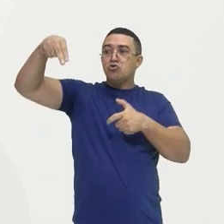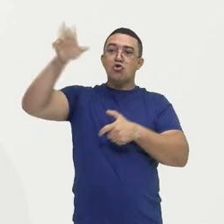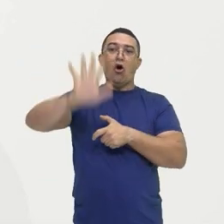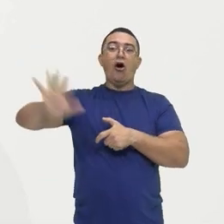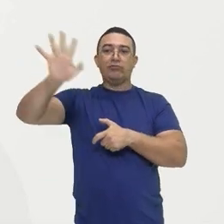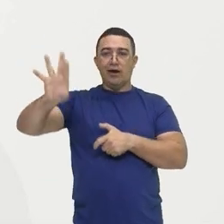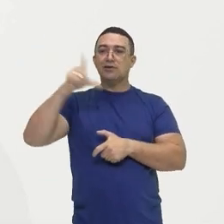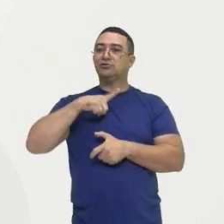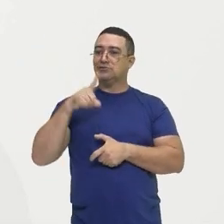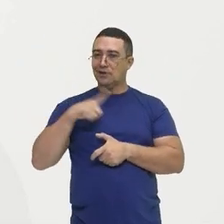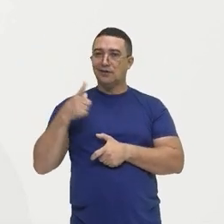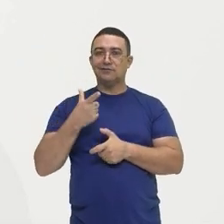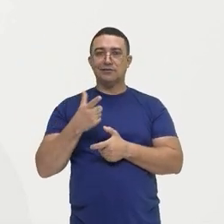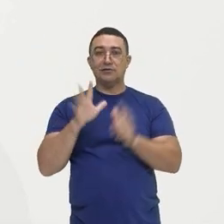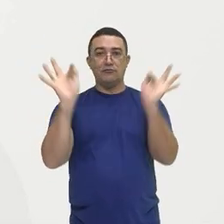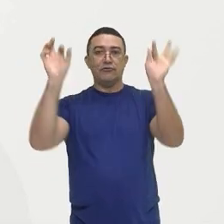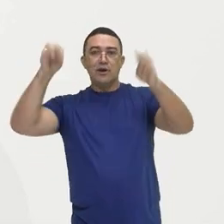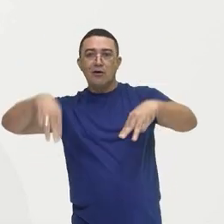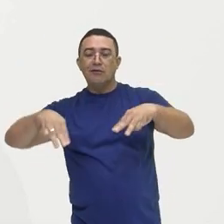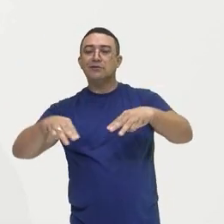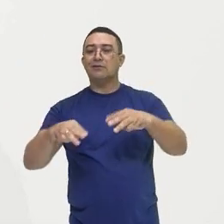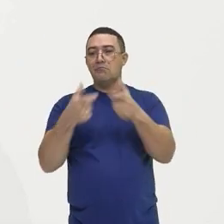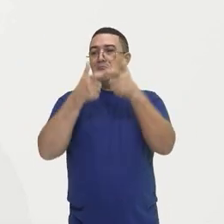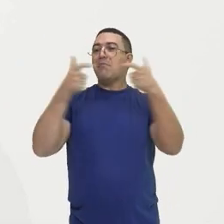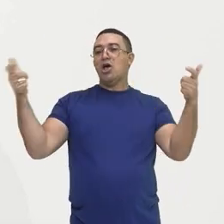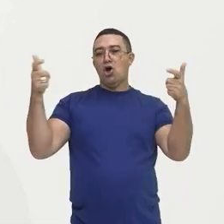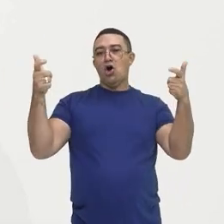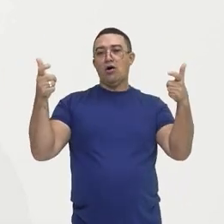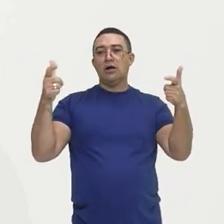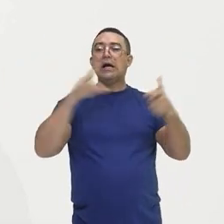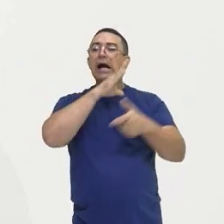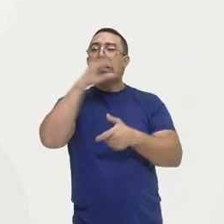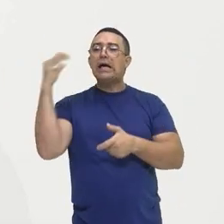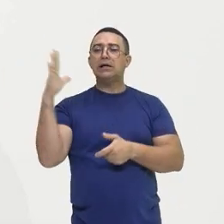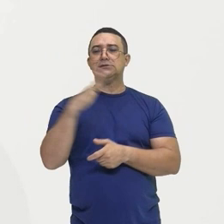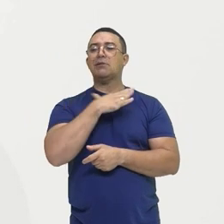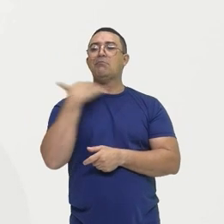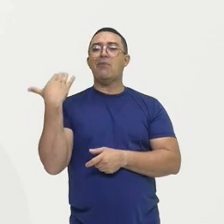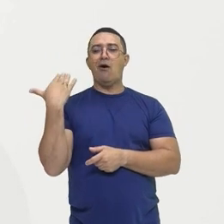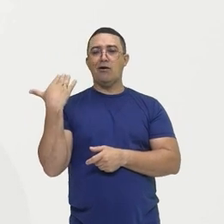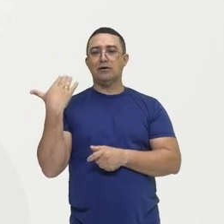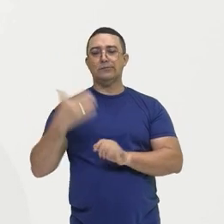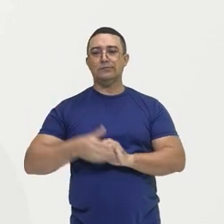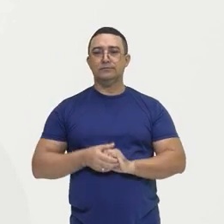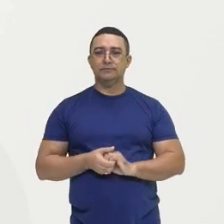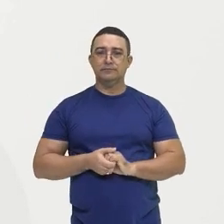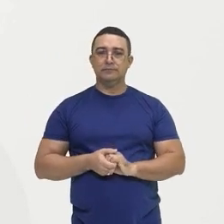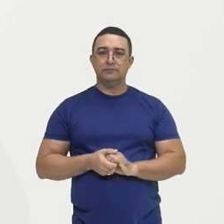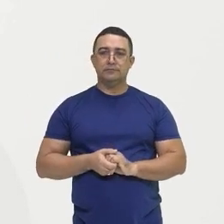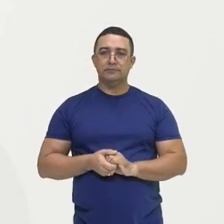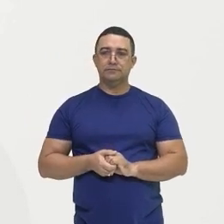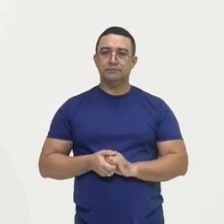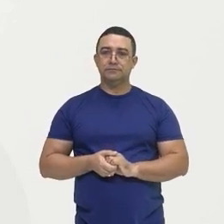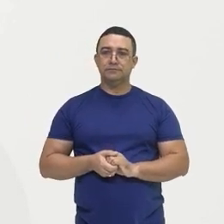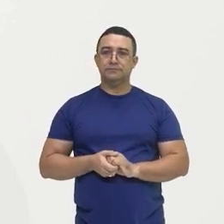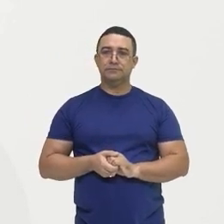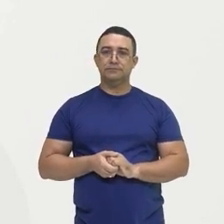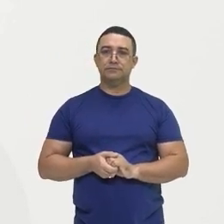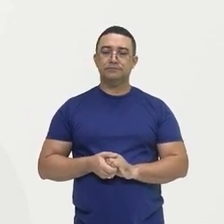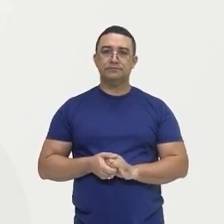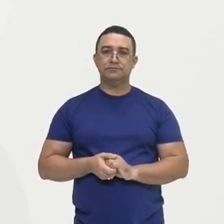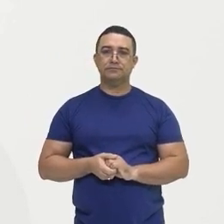ela terminou bem aqui. Aí, se a gente trazer ela aqui para baixo, a gente sabe que ela tá aqui bem próxima de 25, tá